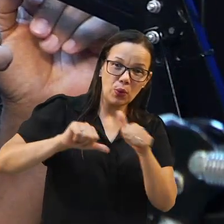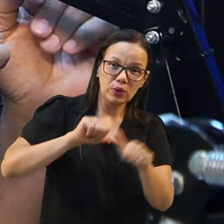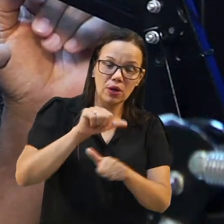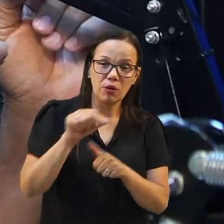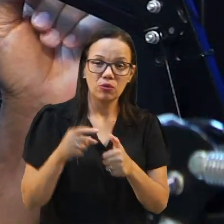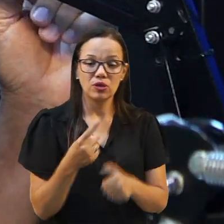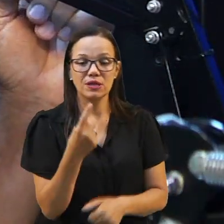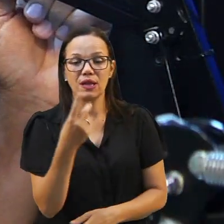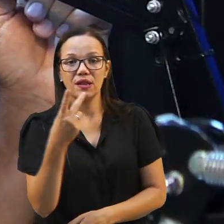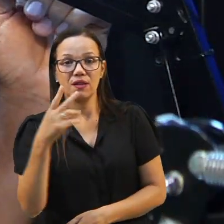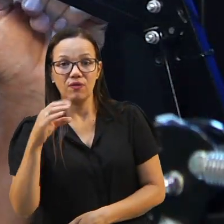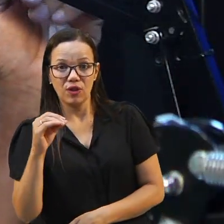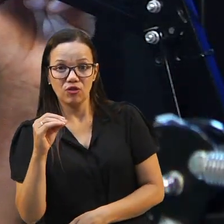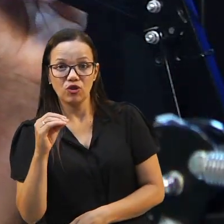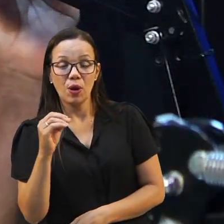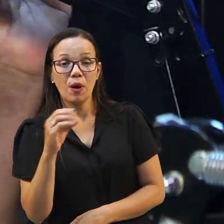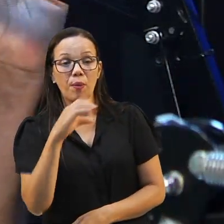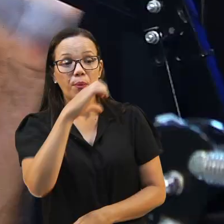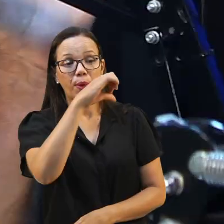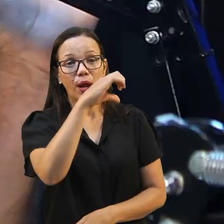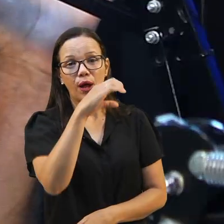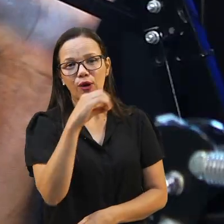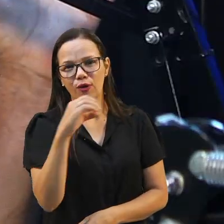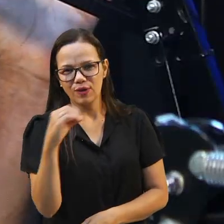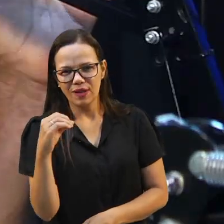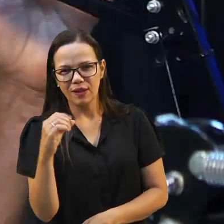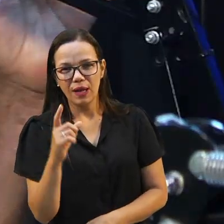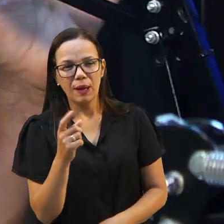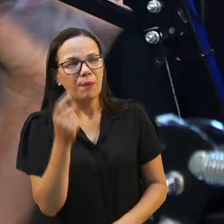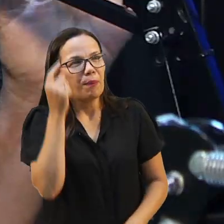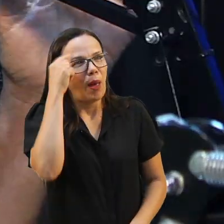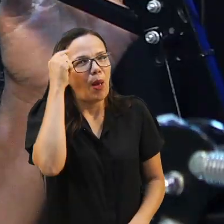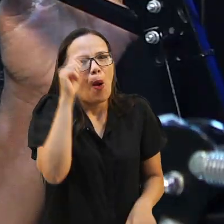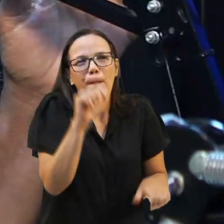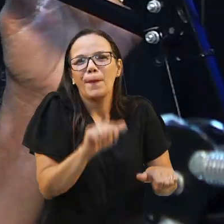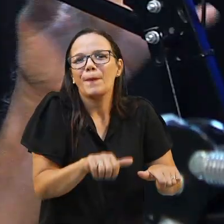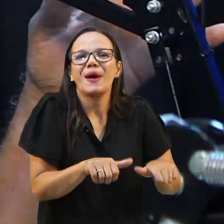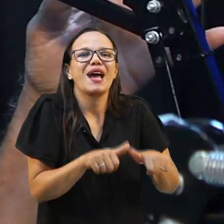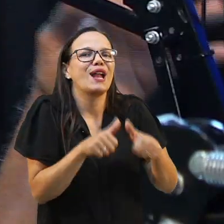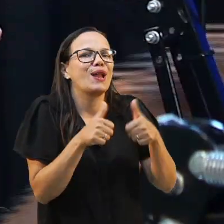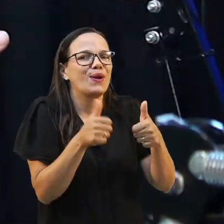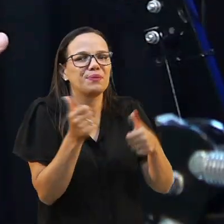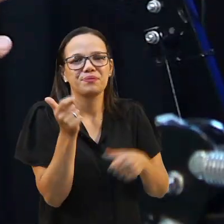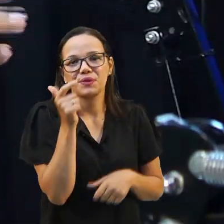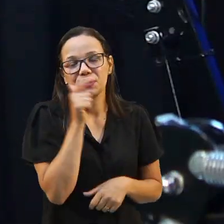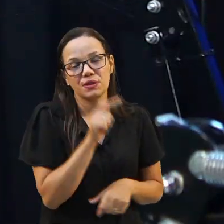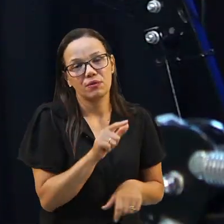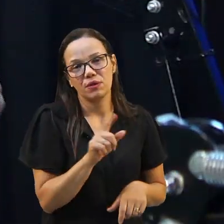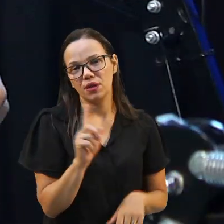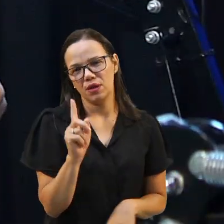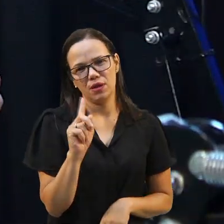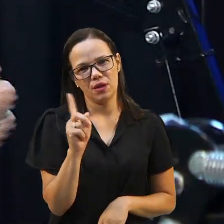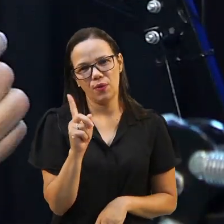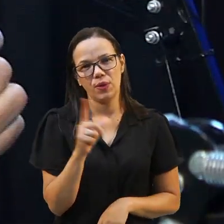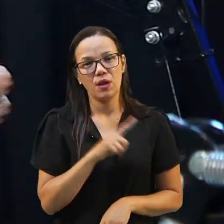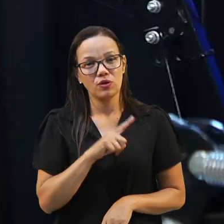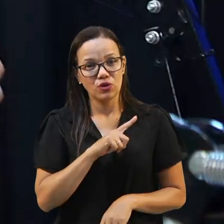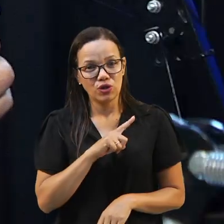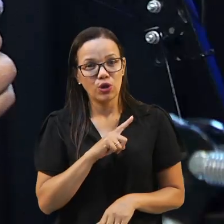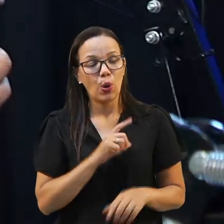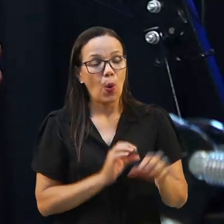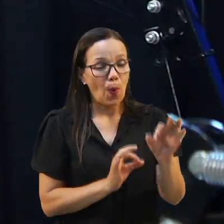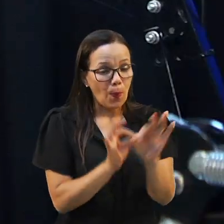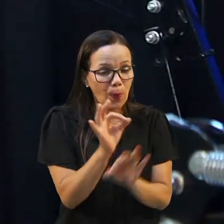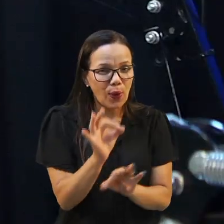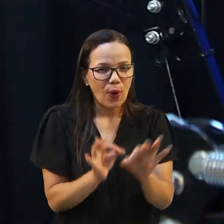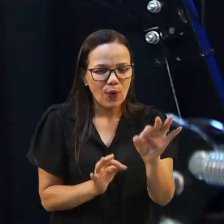900. Achava que era um must, era o melhor, e não era. Nós tínhamos feito um